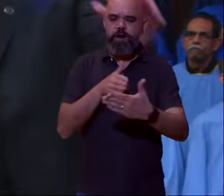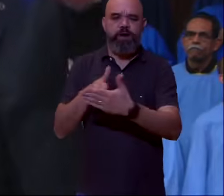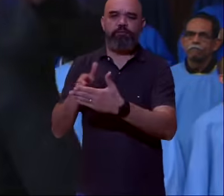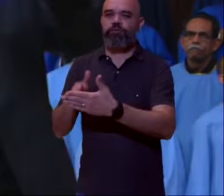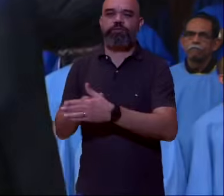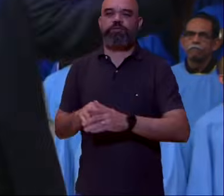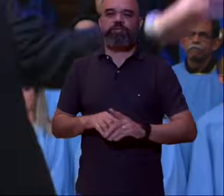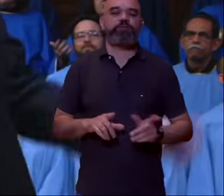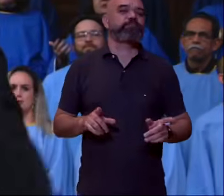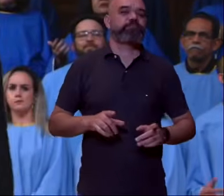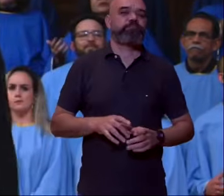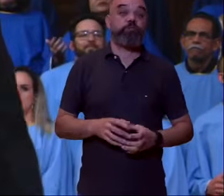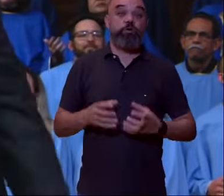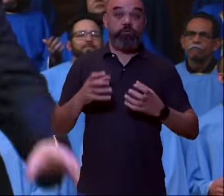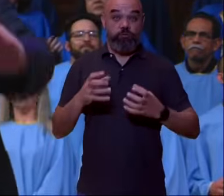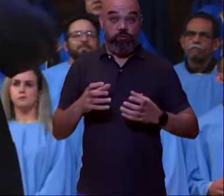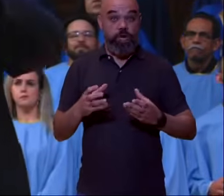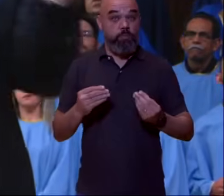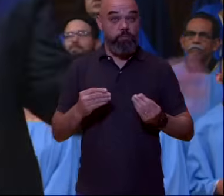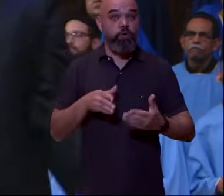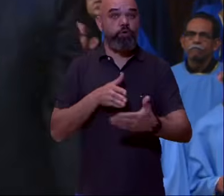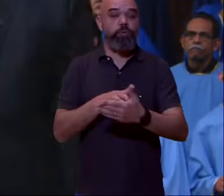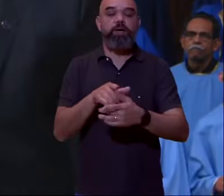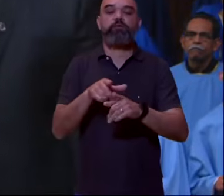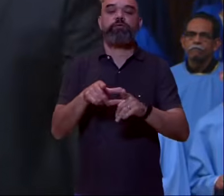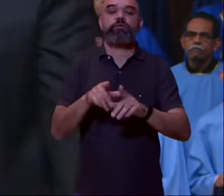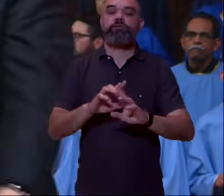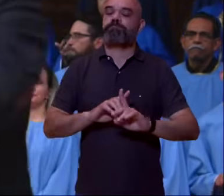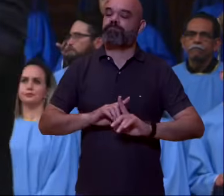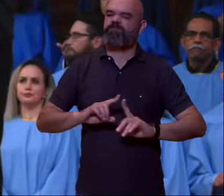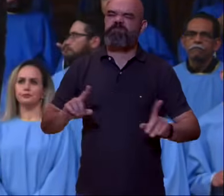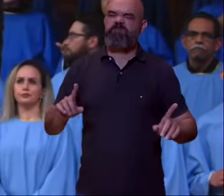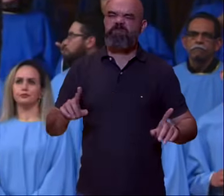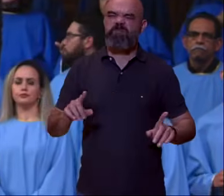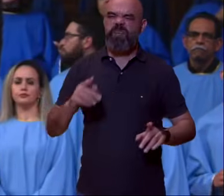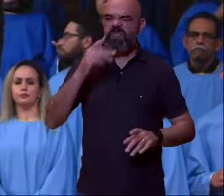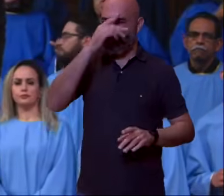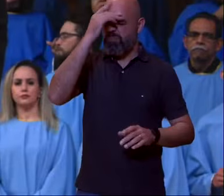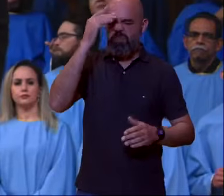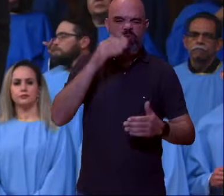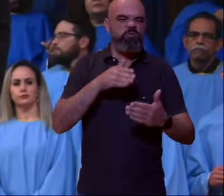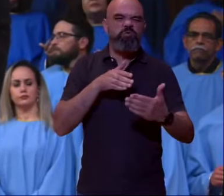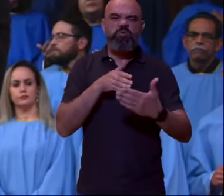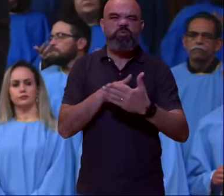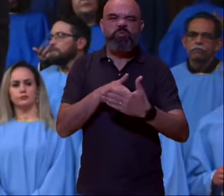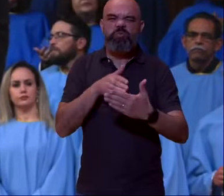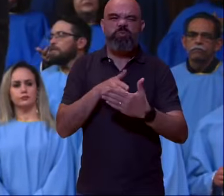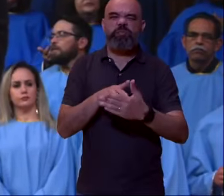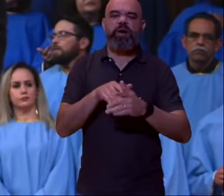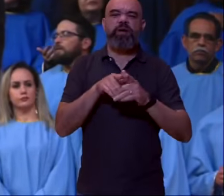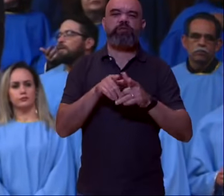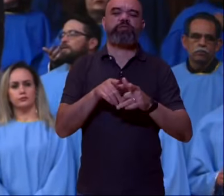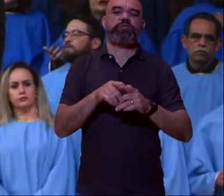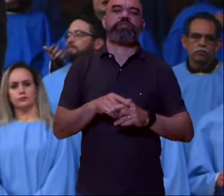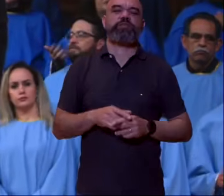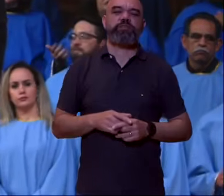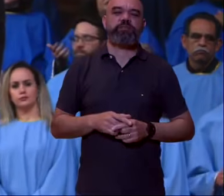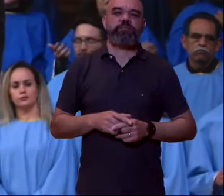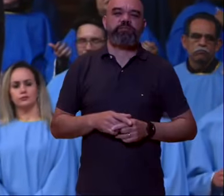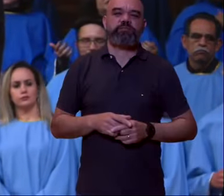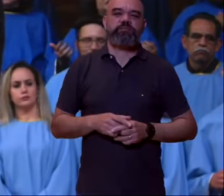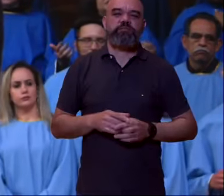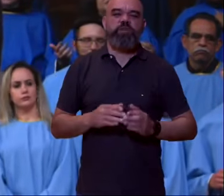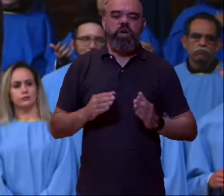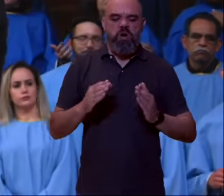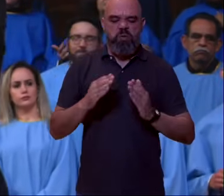Eles vão tentar de todas as maneiras, mas ninguém resiste a uma igreja viva